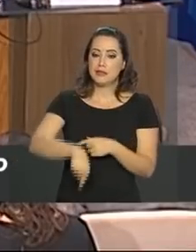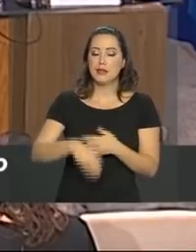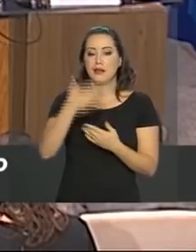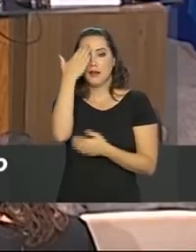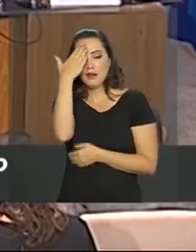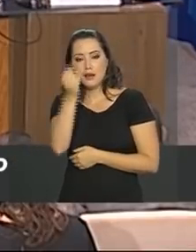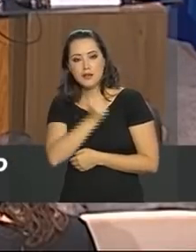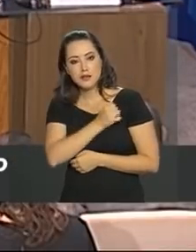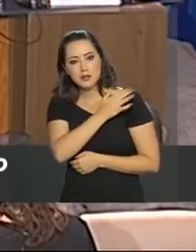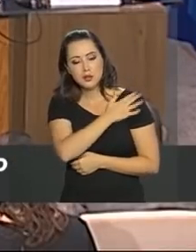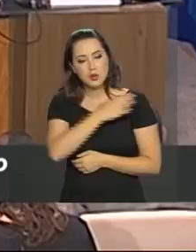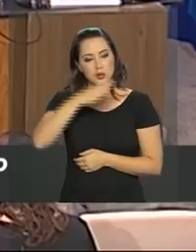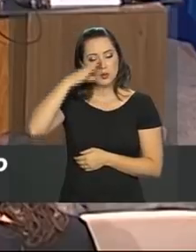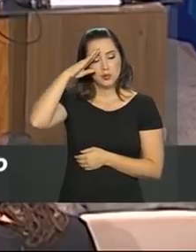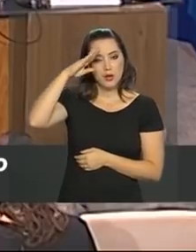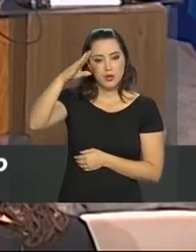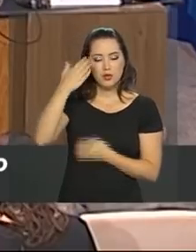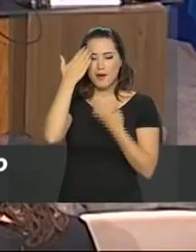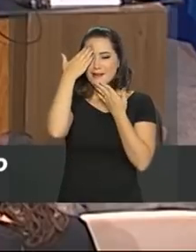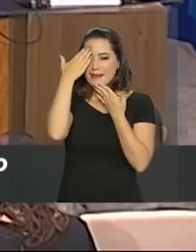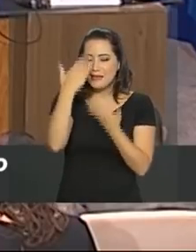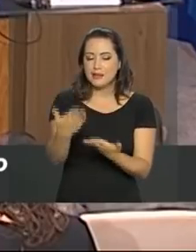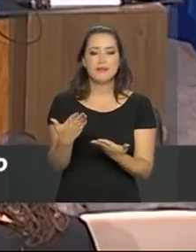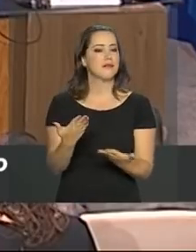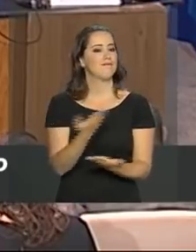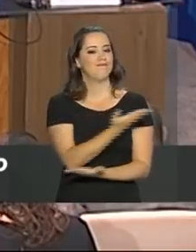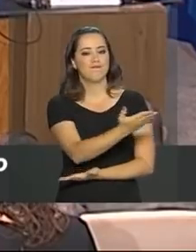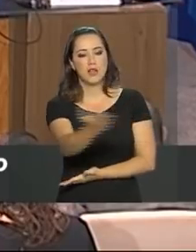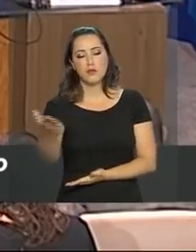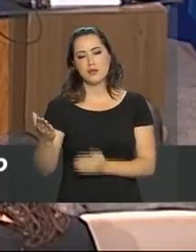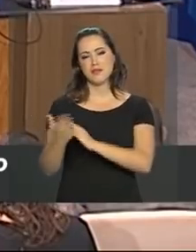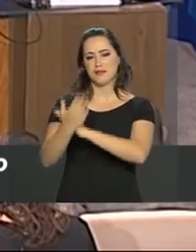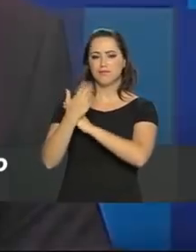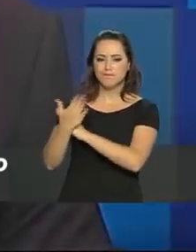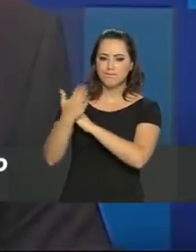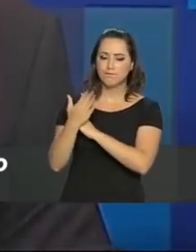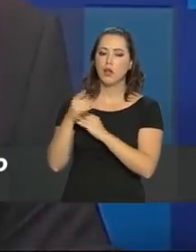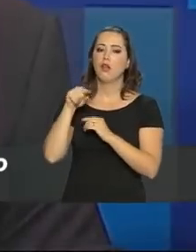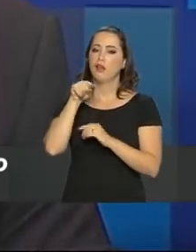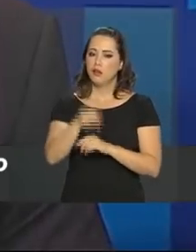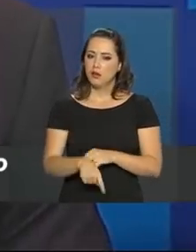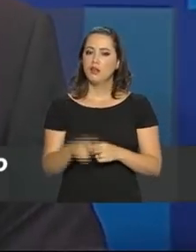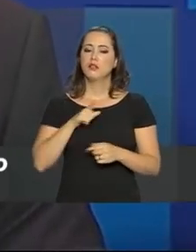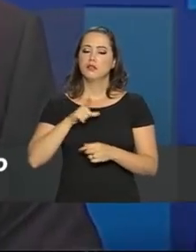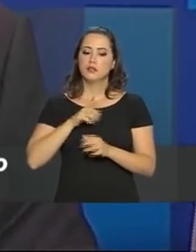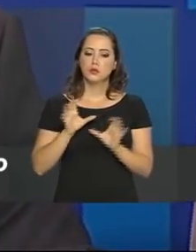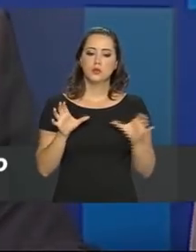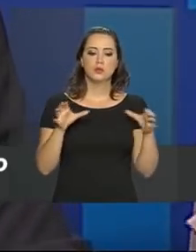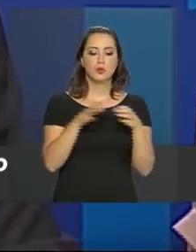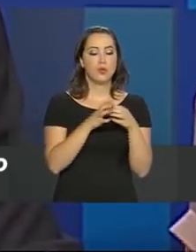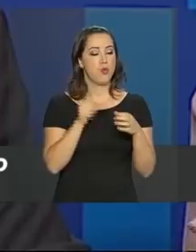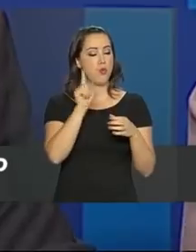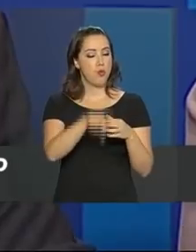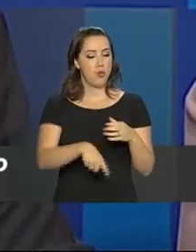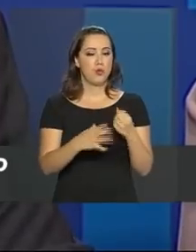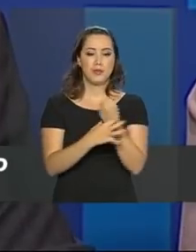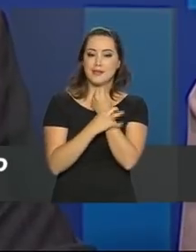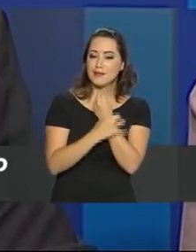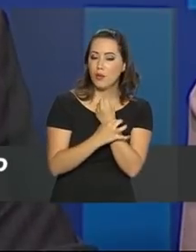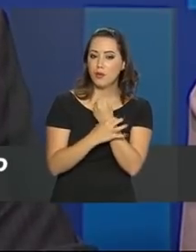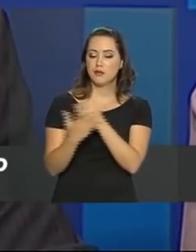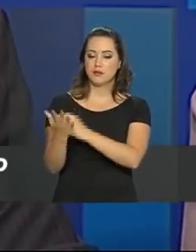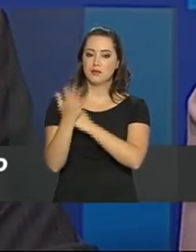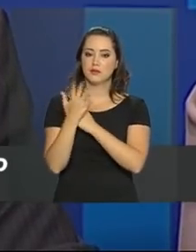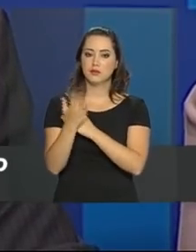frente em agradecer de público que todo o suporte é que a área como um todo da segurança